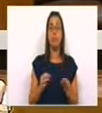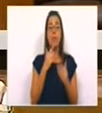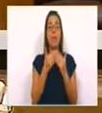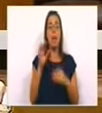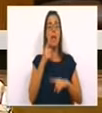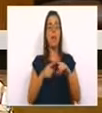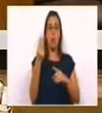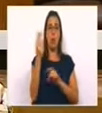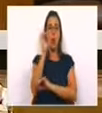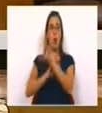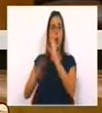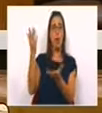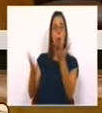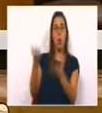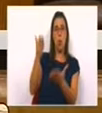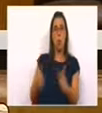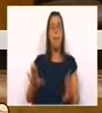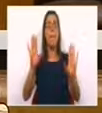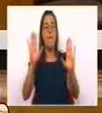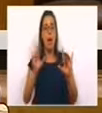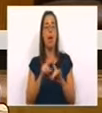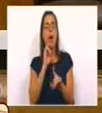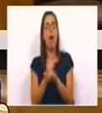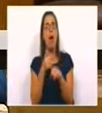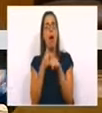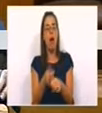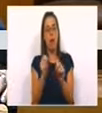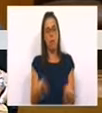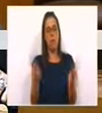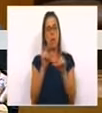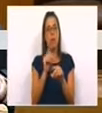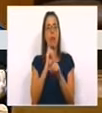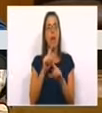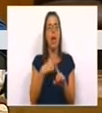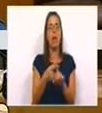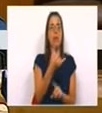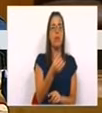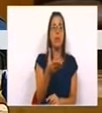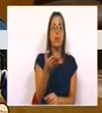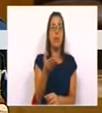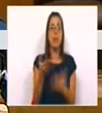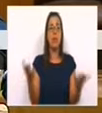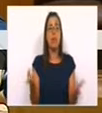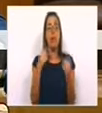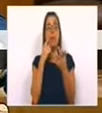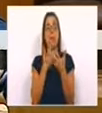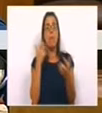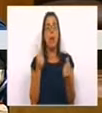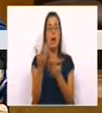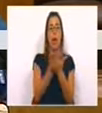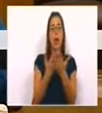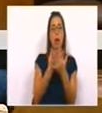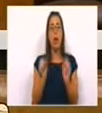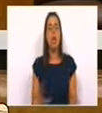acima da média europeia. No entanto, de acordo com o Innovation Union Scoreboard 2017, em termos de impactos económicos